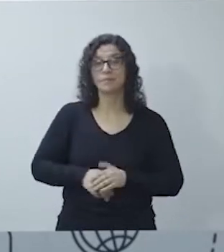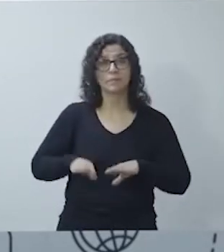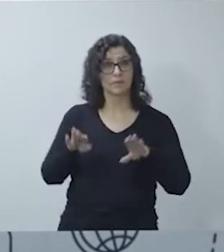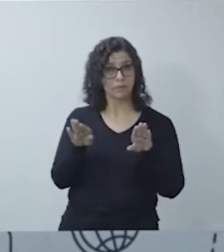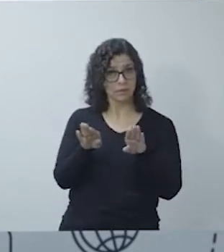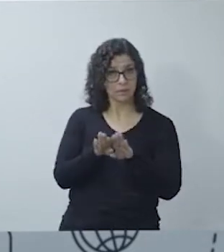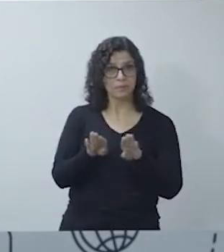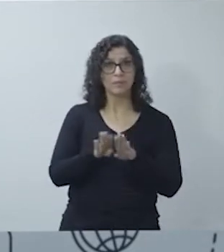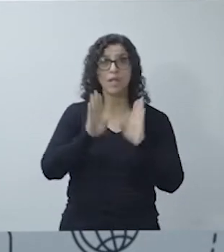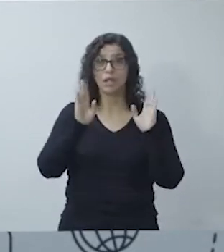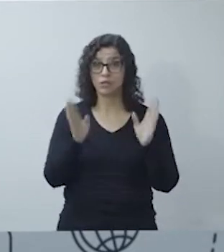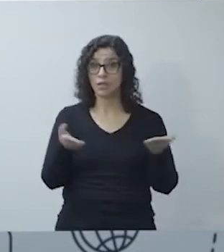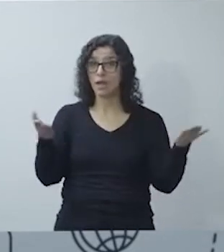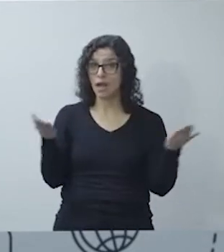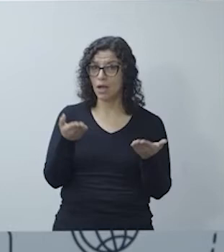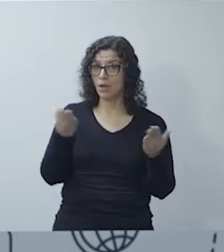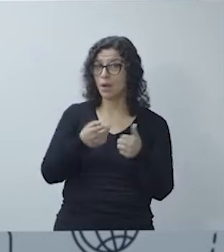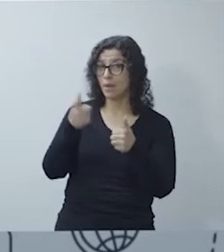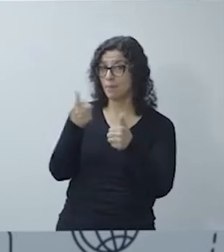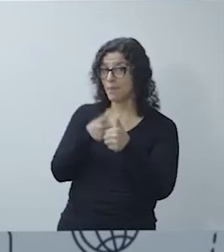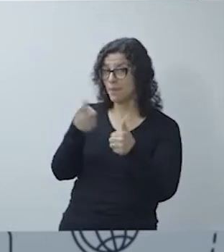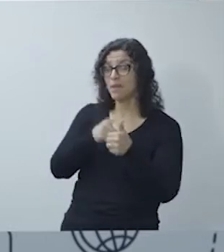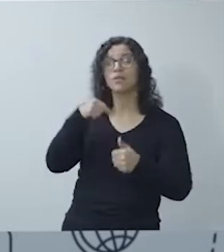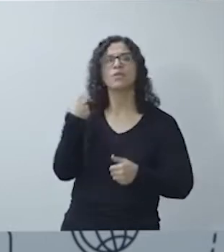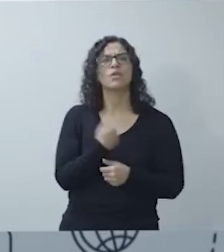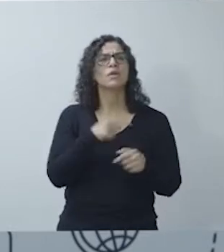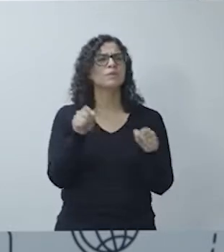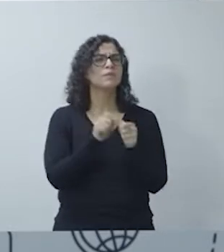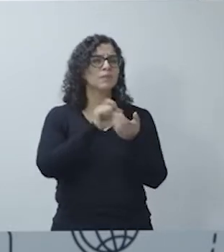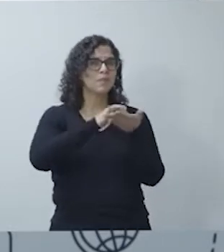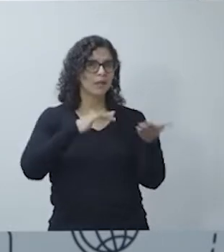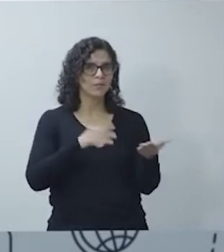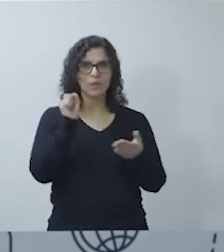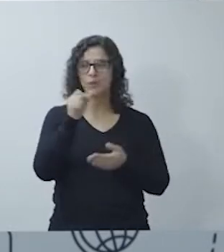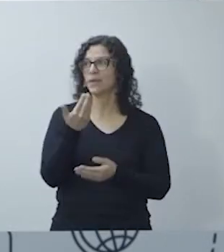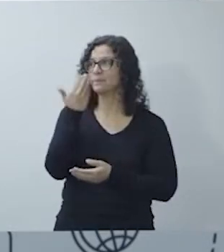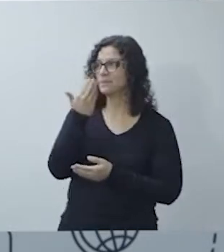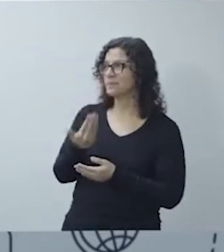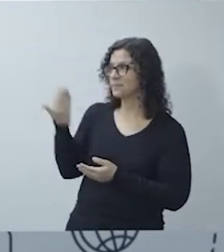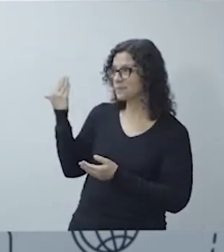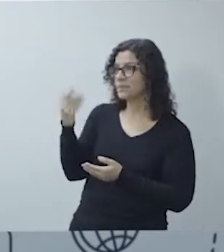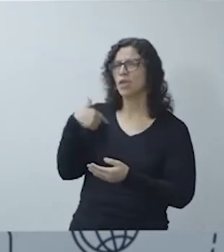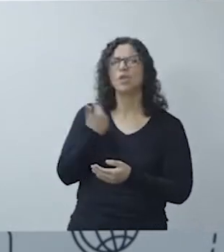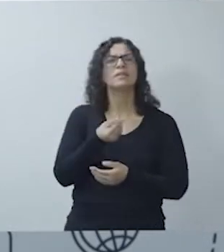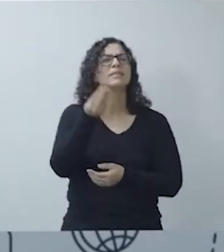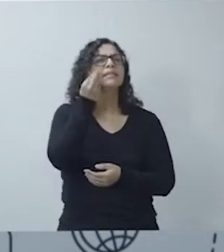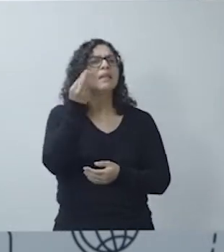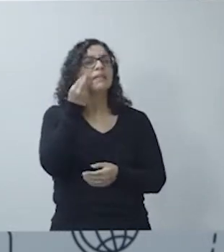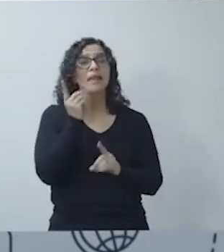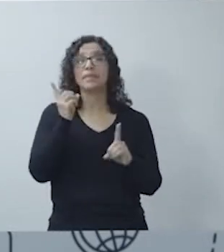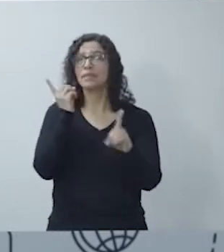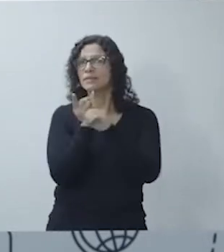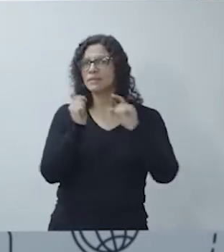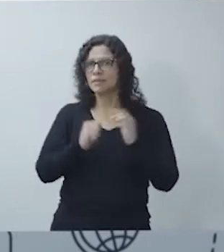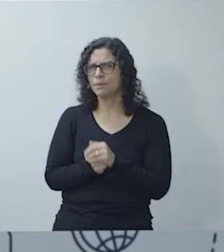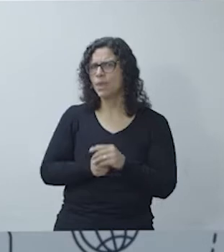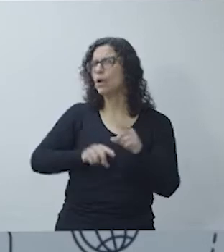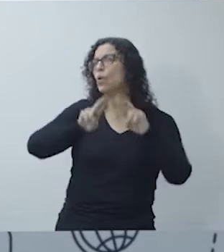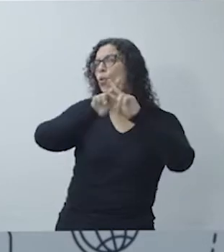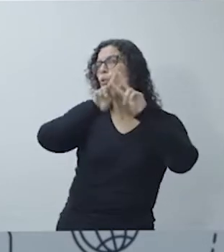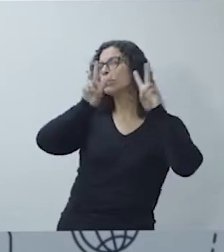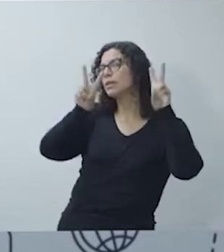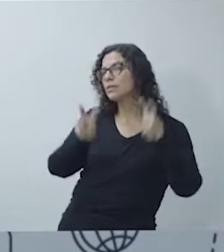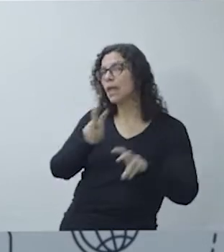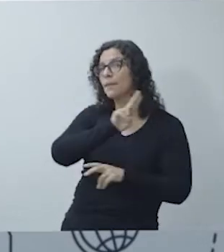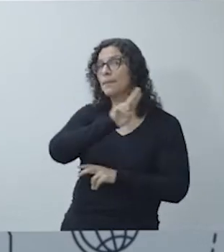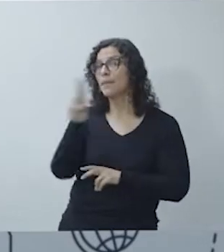já de primeira, nós vamos fazer uma atividade que é o quê? Tentar descobrir o